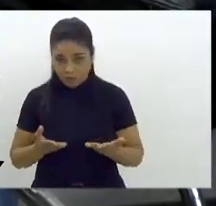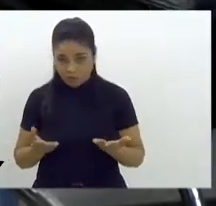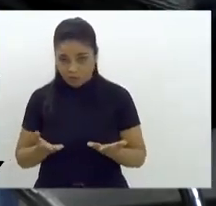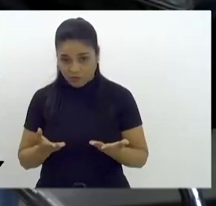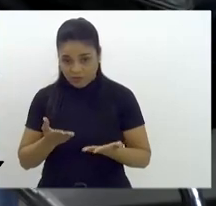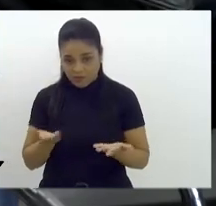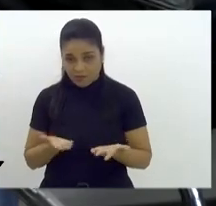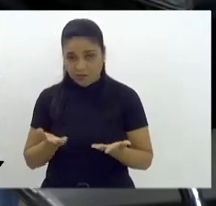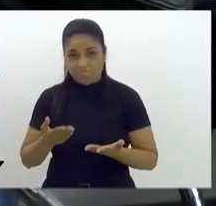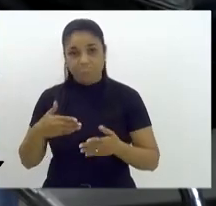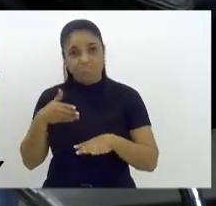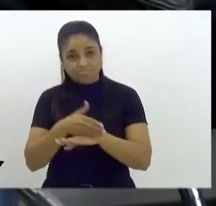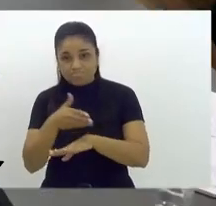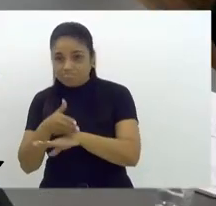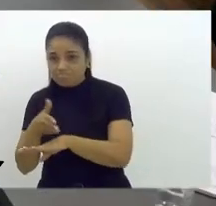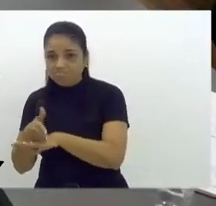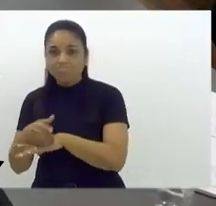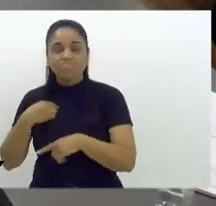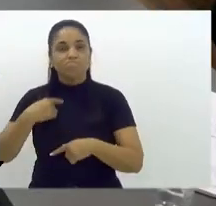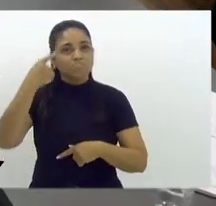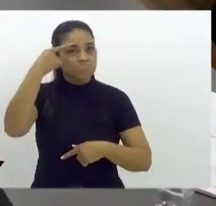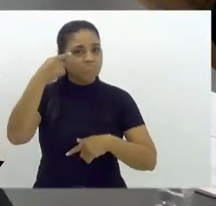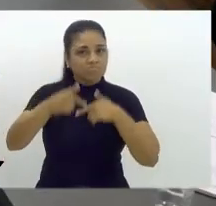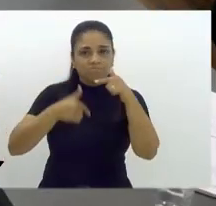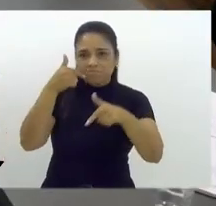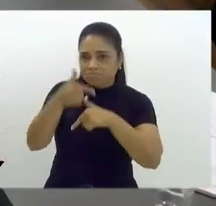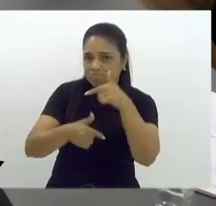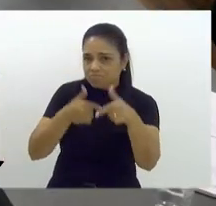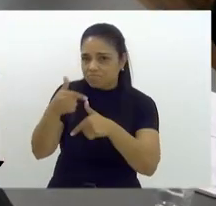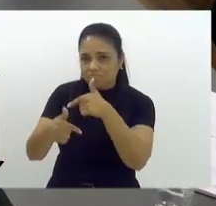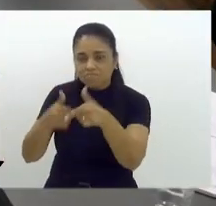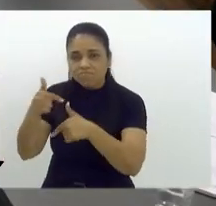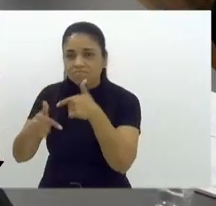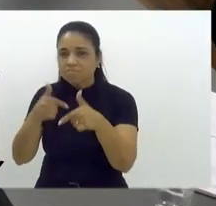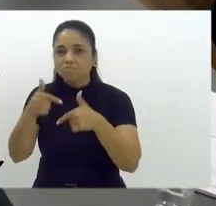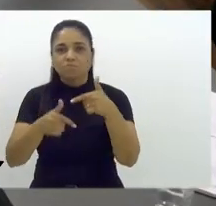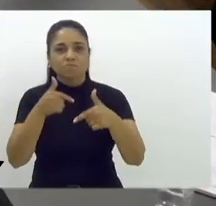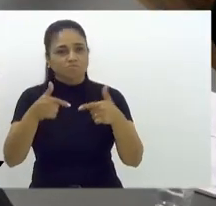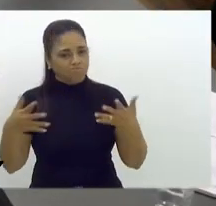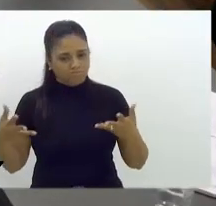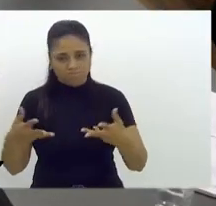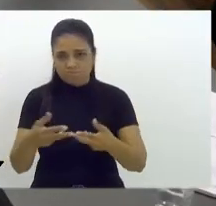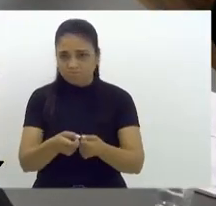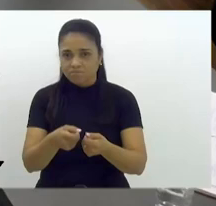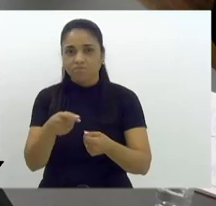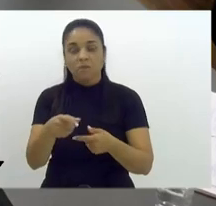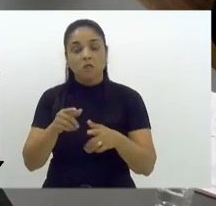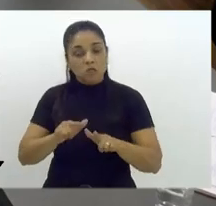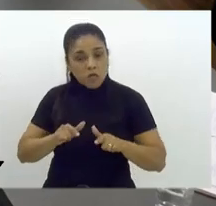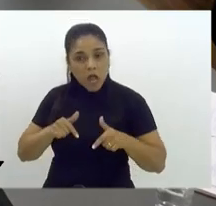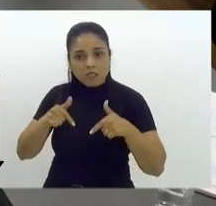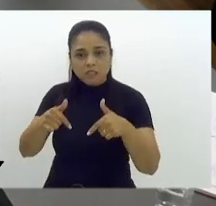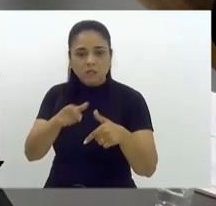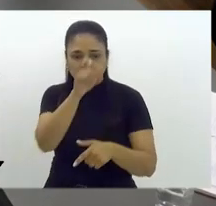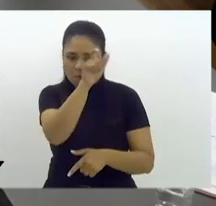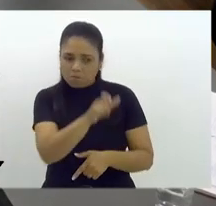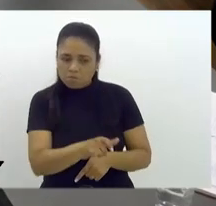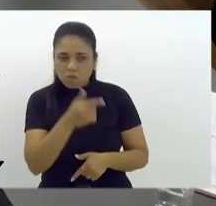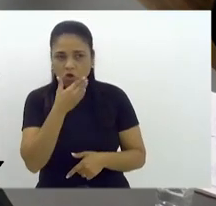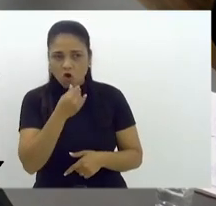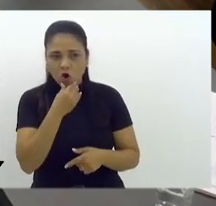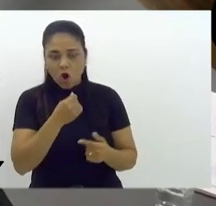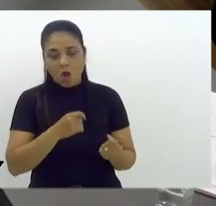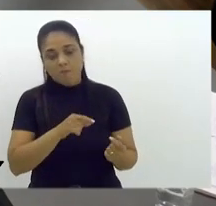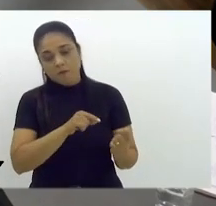fazendo um excelente trabalho de pensar naquilo que é é manifestado de ação do agressor para vítima